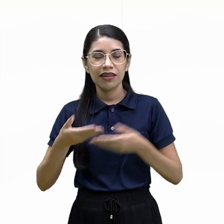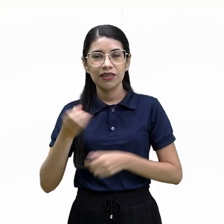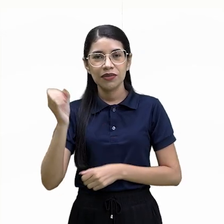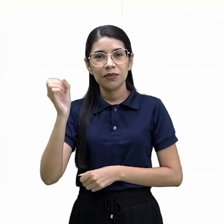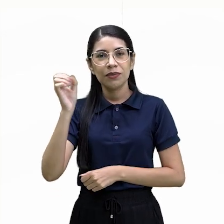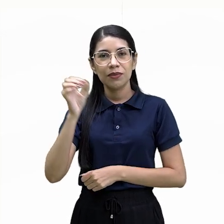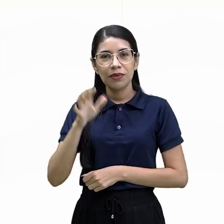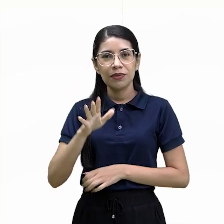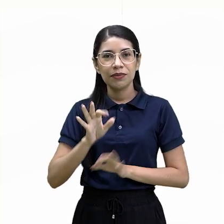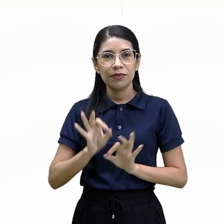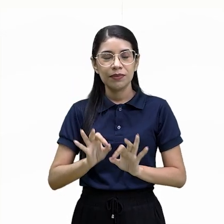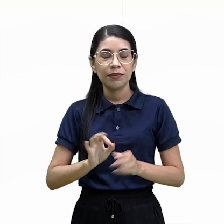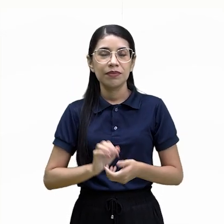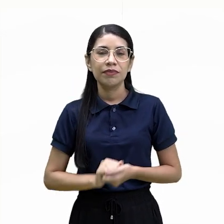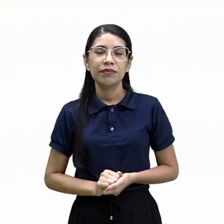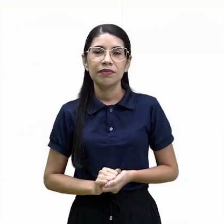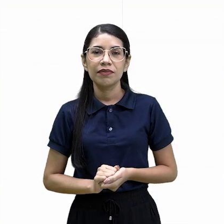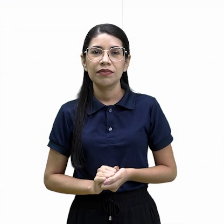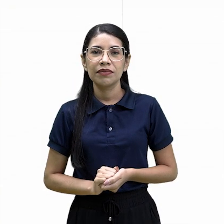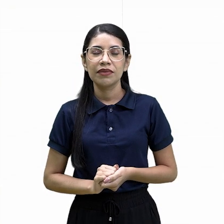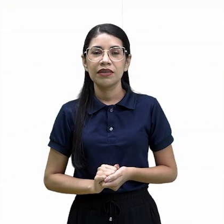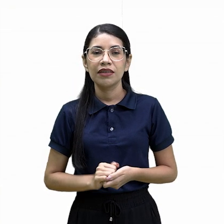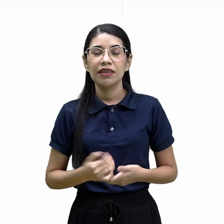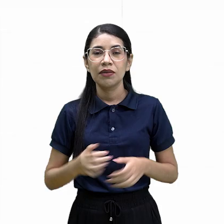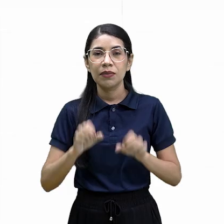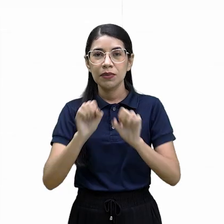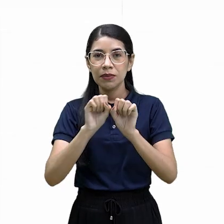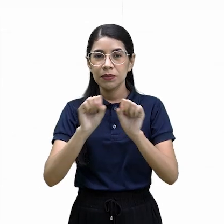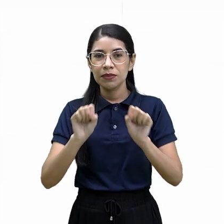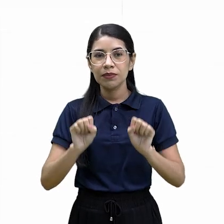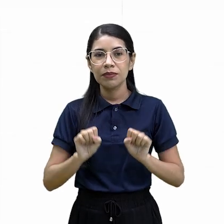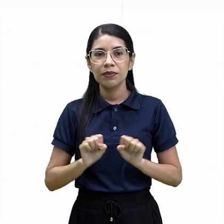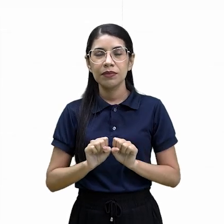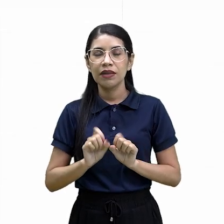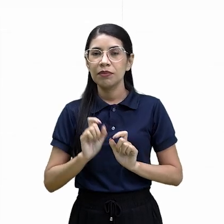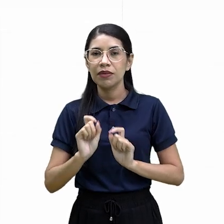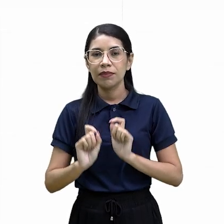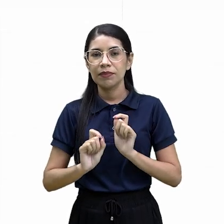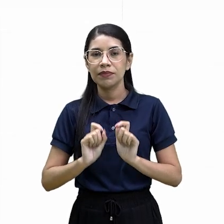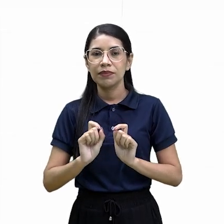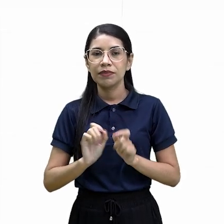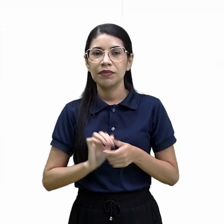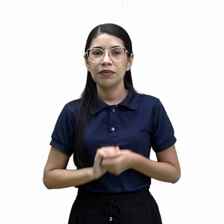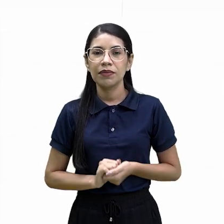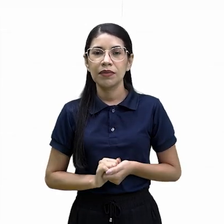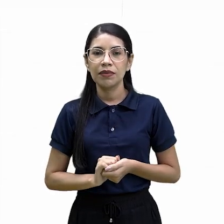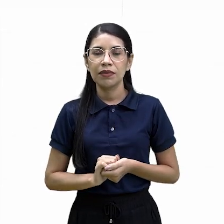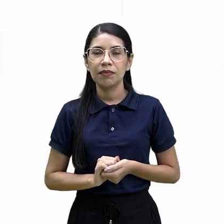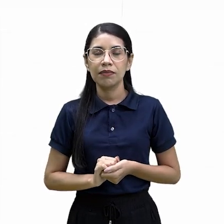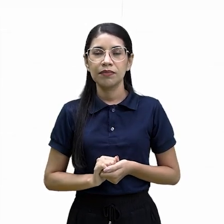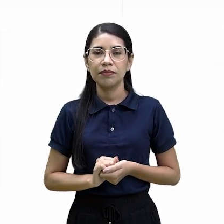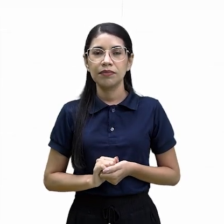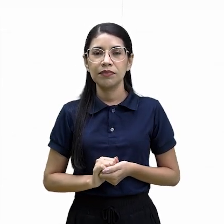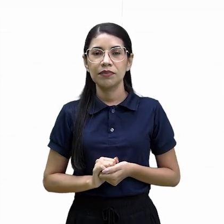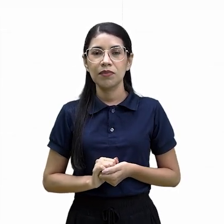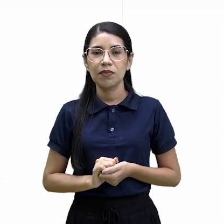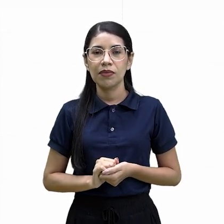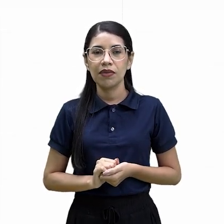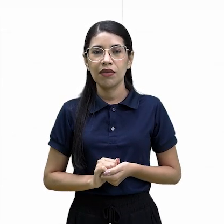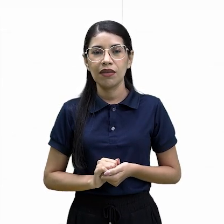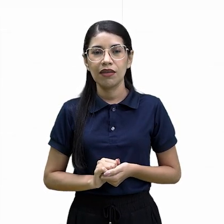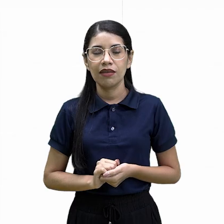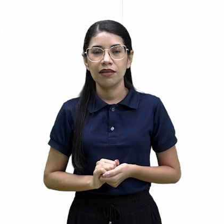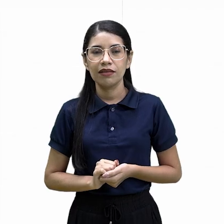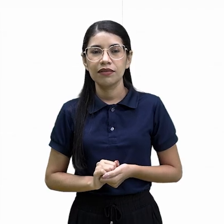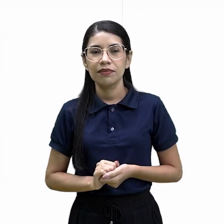luz. Esses sistemas, vejam, esses sistemas, nós temos aqui,